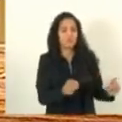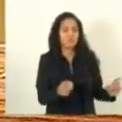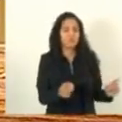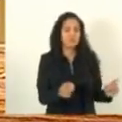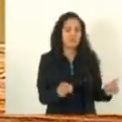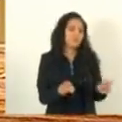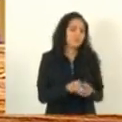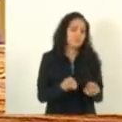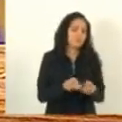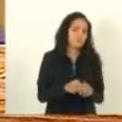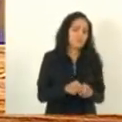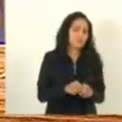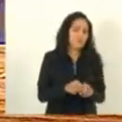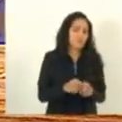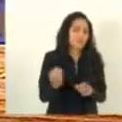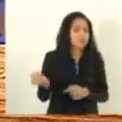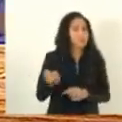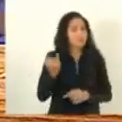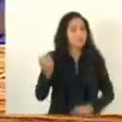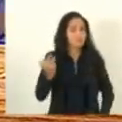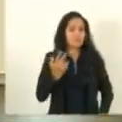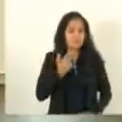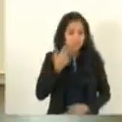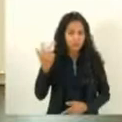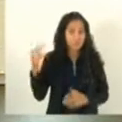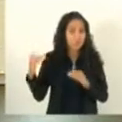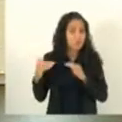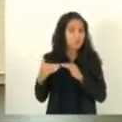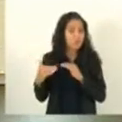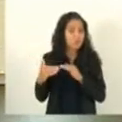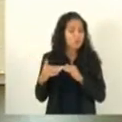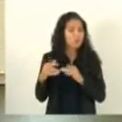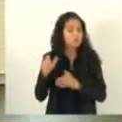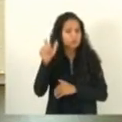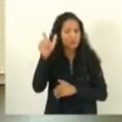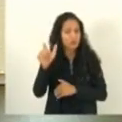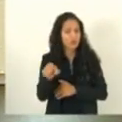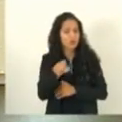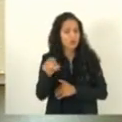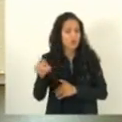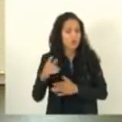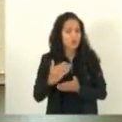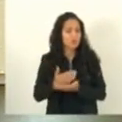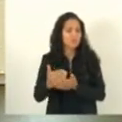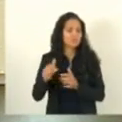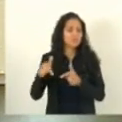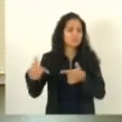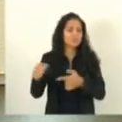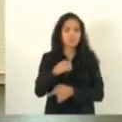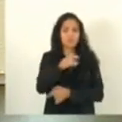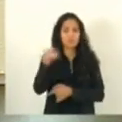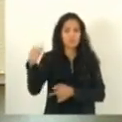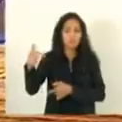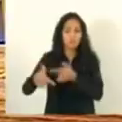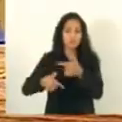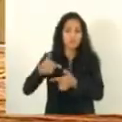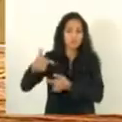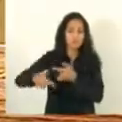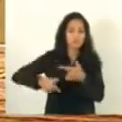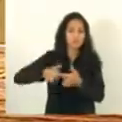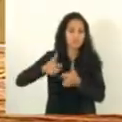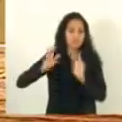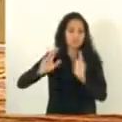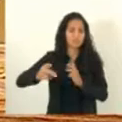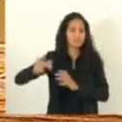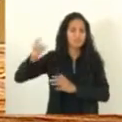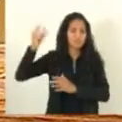posso deixar jamais de concordar com a iniciativa, com a demanda de vocês, que já devia